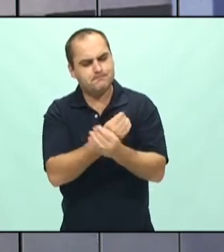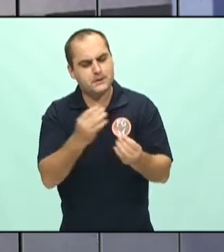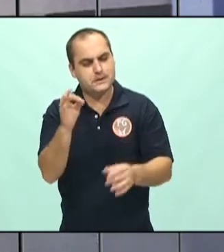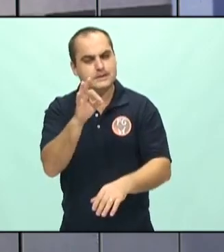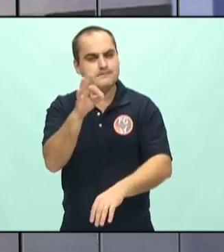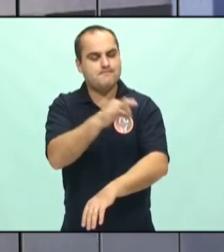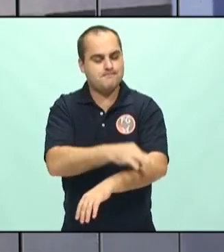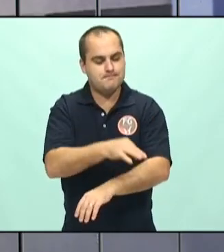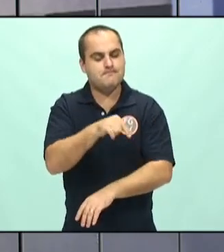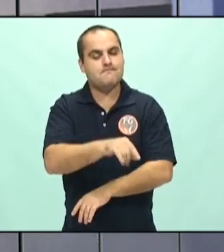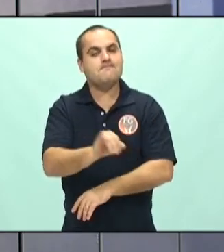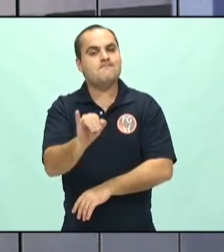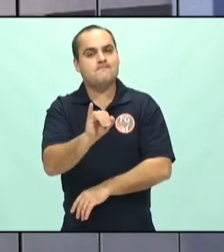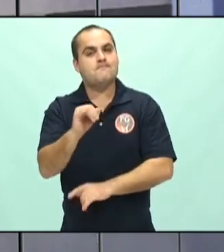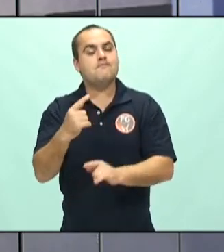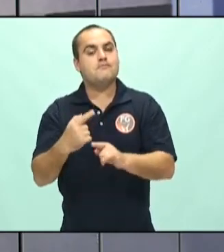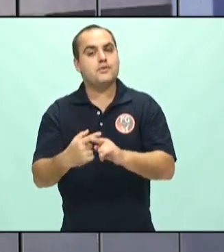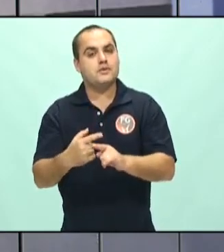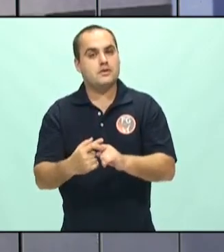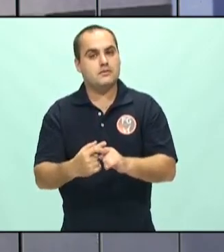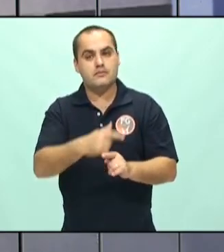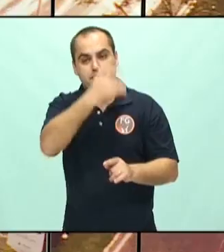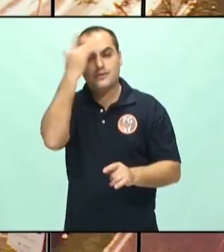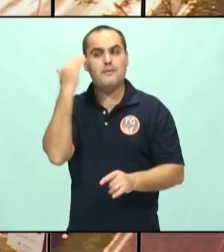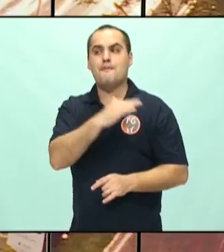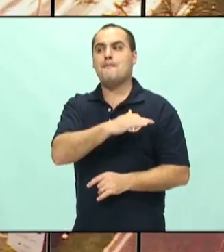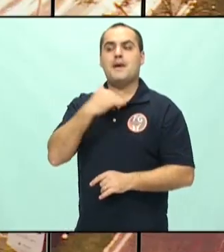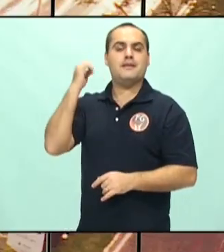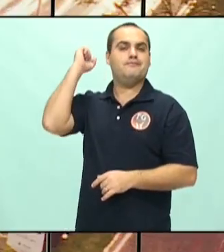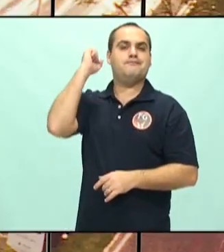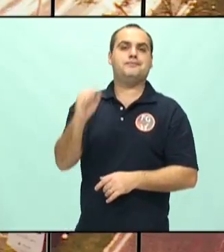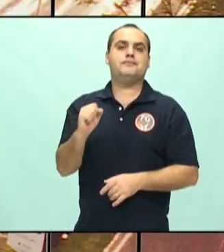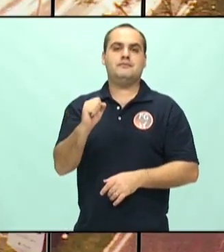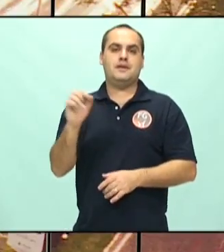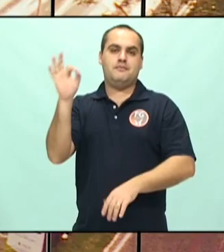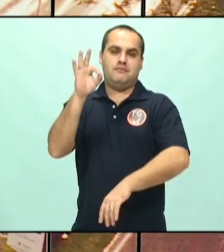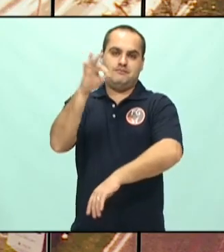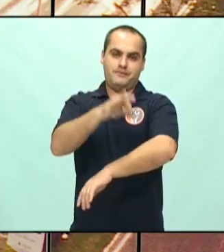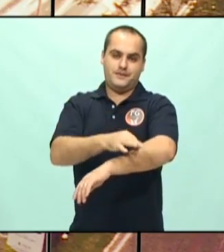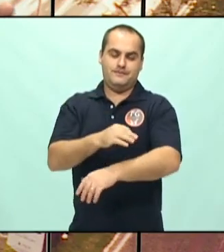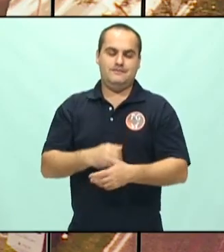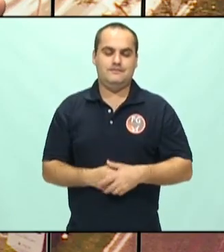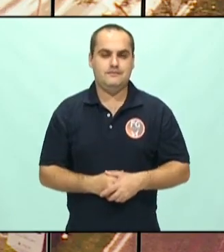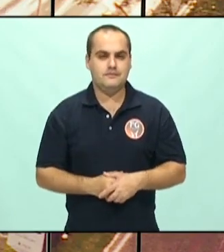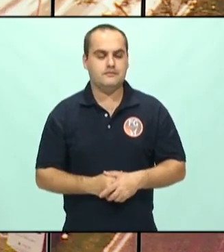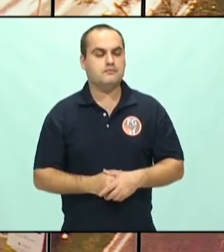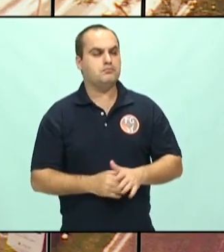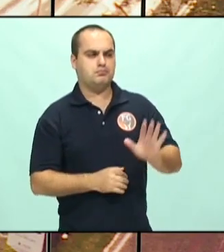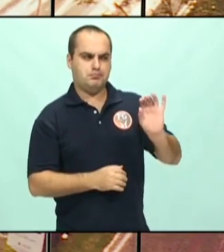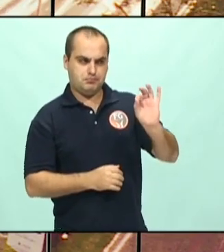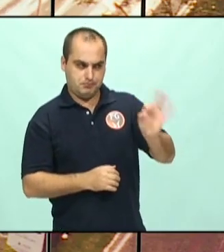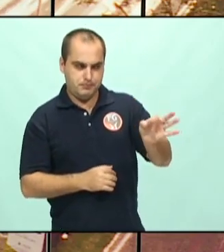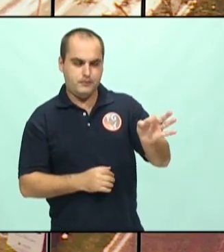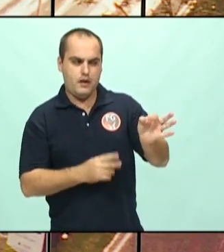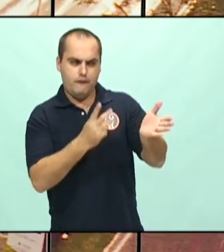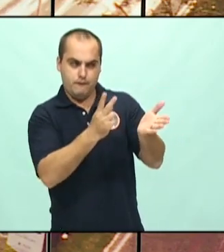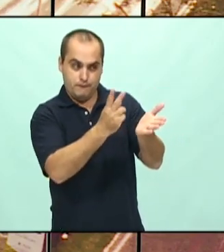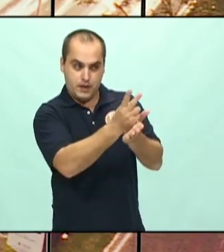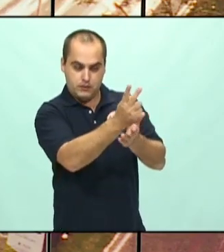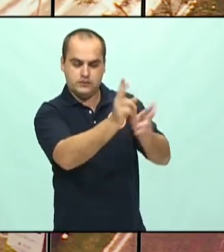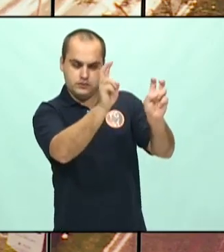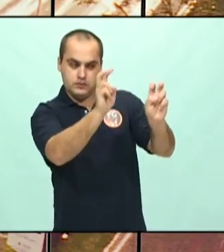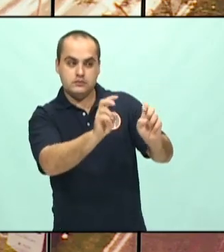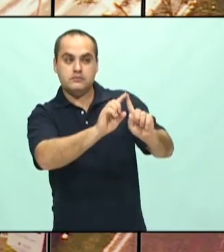porque hoje tem eliminação da abelha exemplo só rola né nós vamos continuar nesse assunto aqui mas isso só me permite tinha